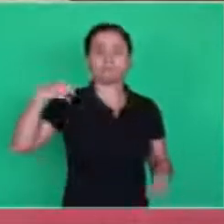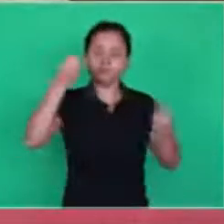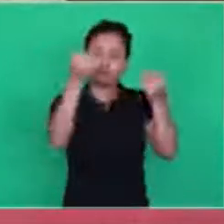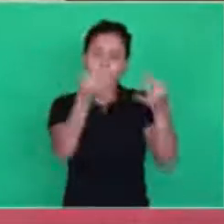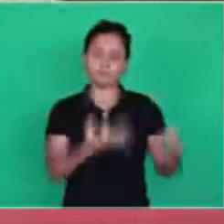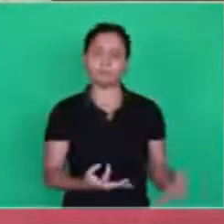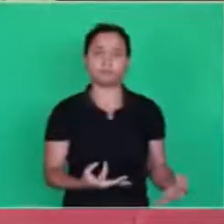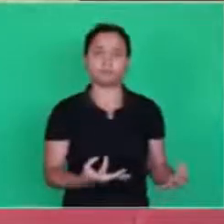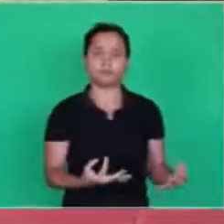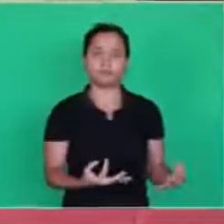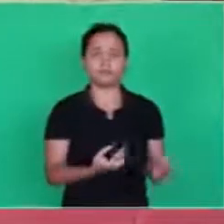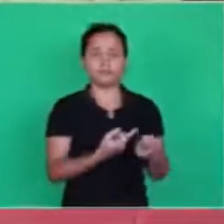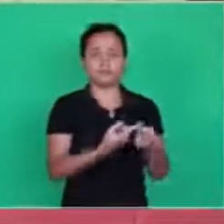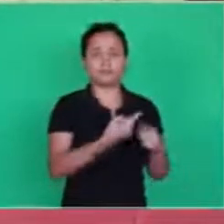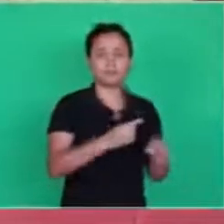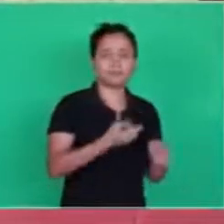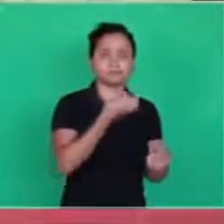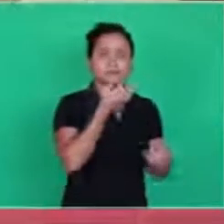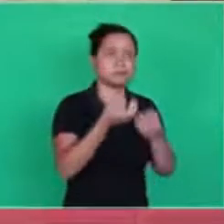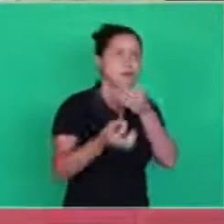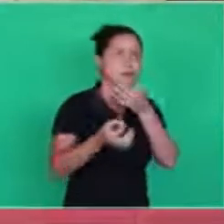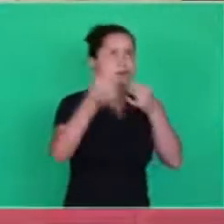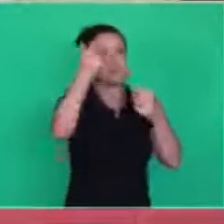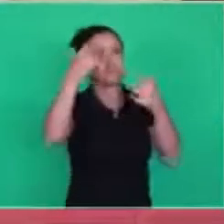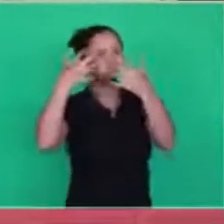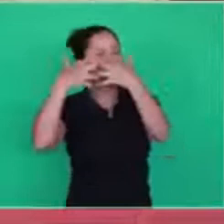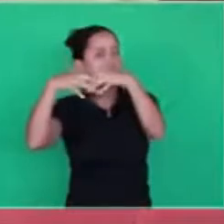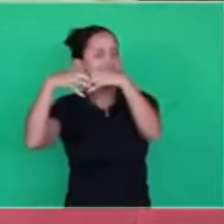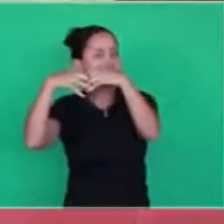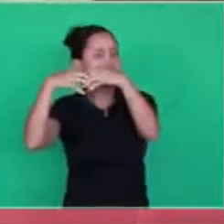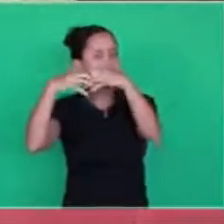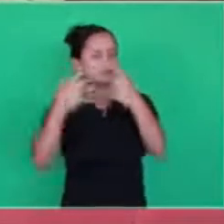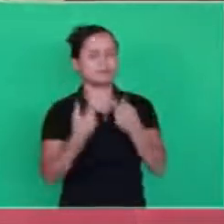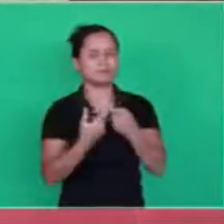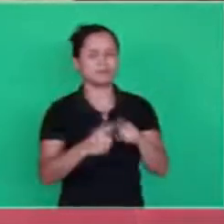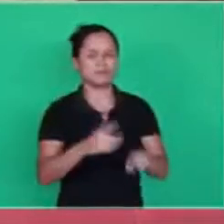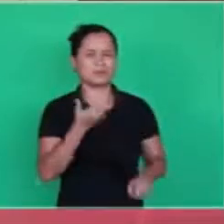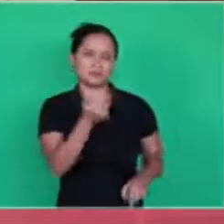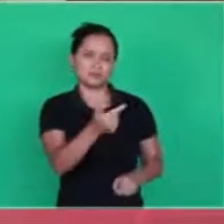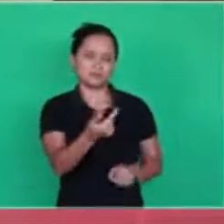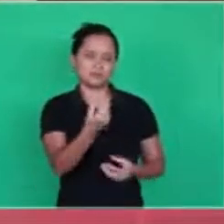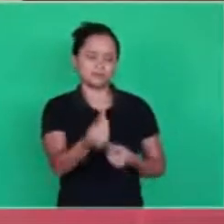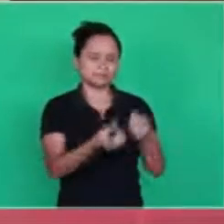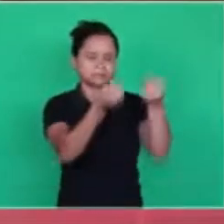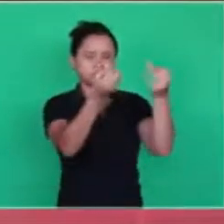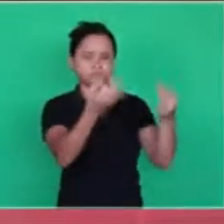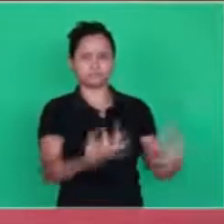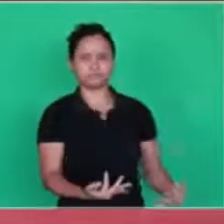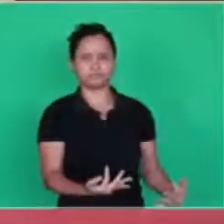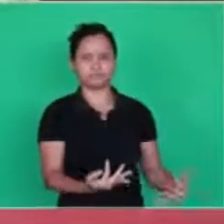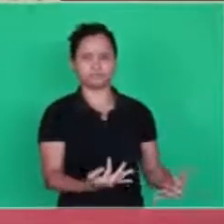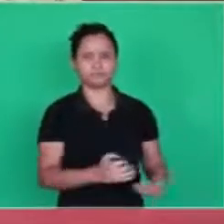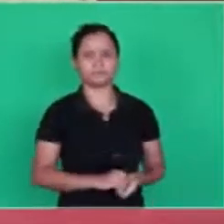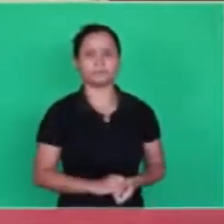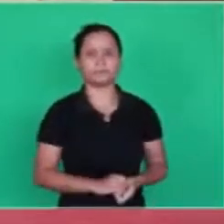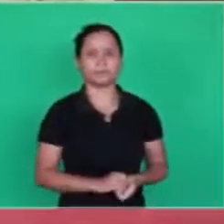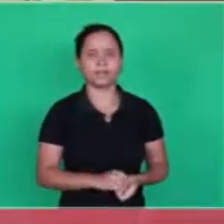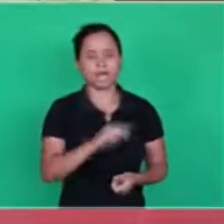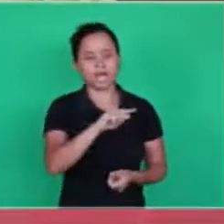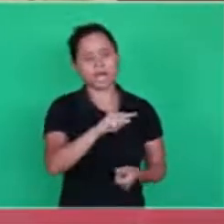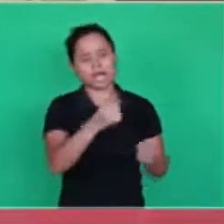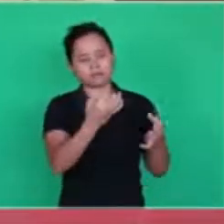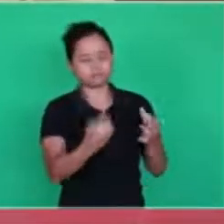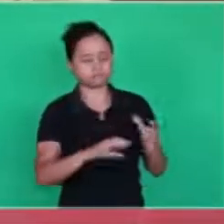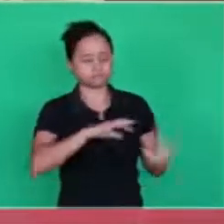confabulações. Eles não têm condições de dizer que o mundo foi uma criação de